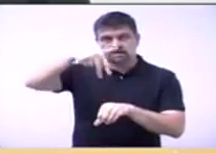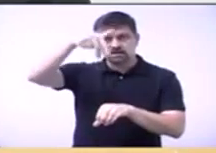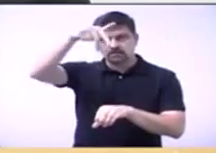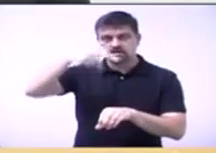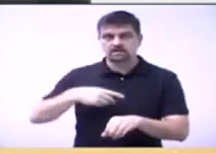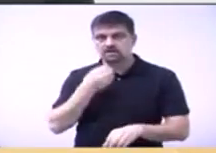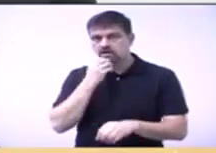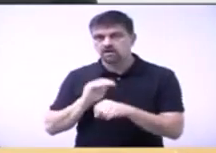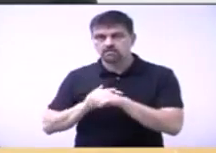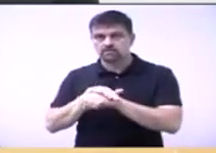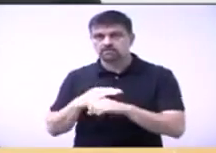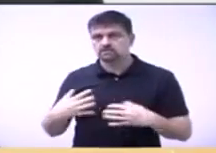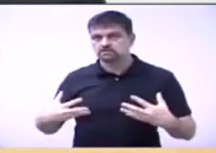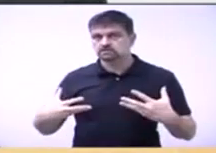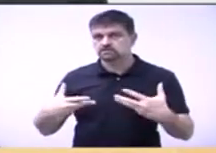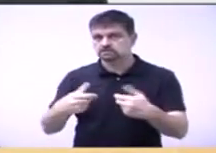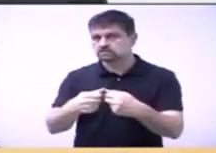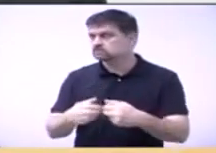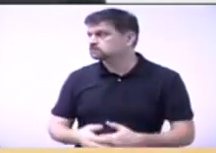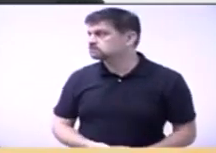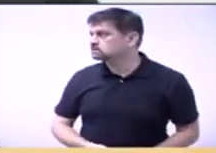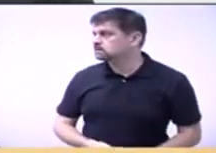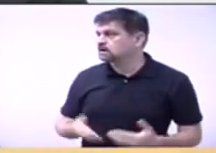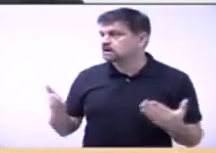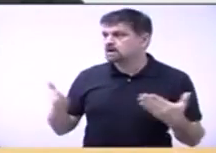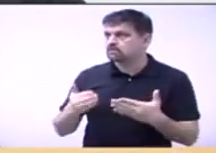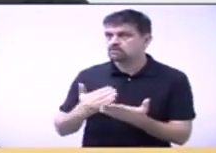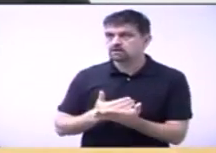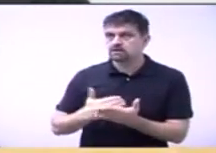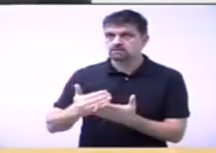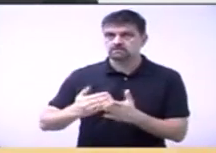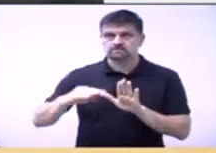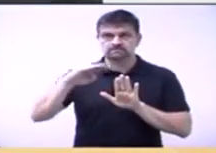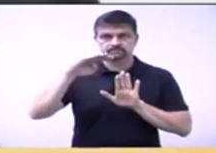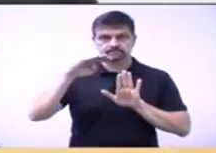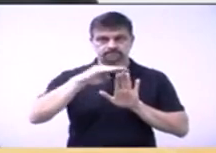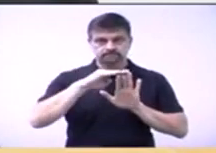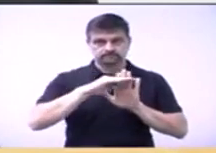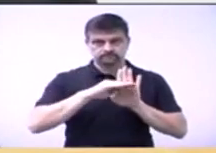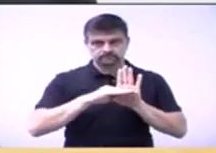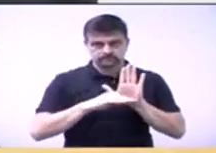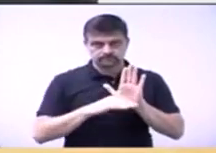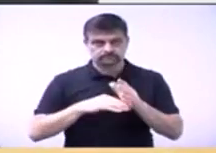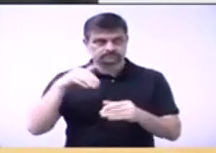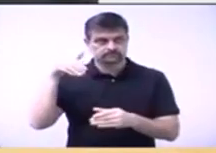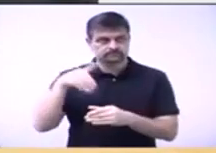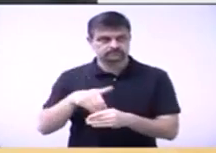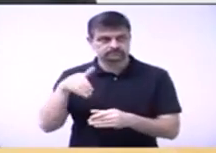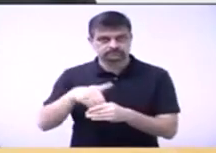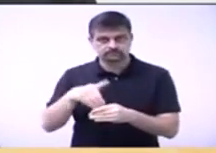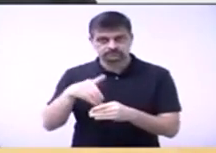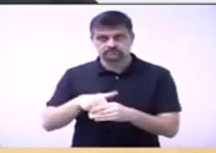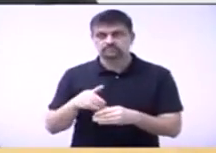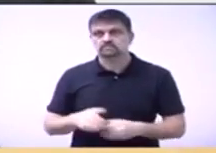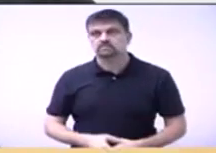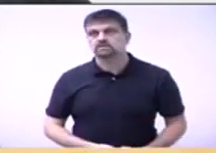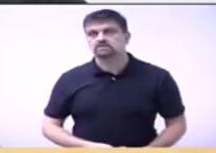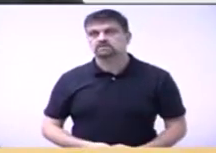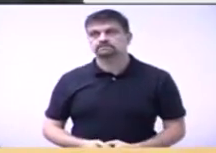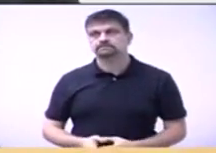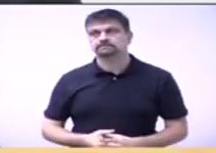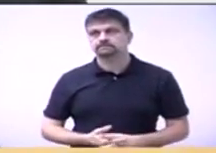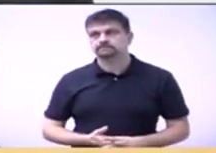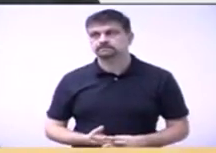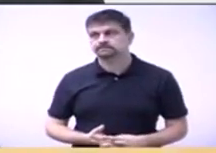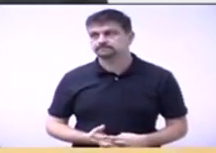Em seguida, ninguém mais querendo fazer uso da palavra. Em seguida, passaremos a segunda parte da ordem do